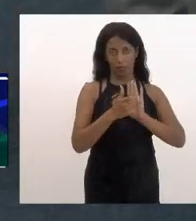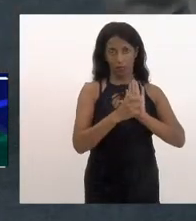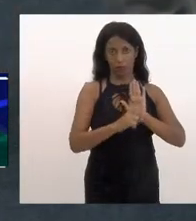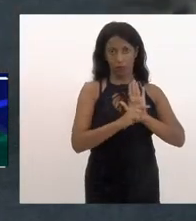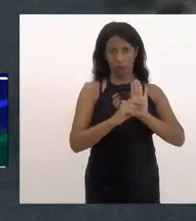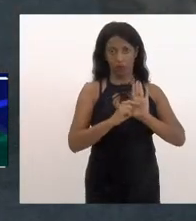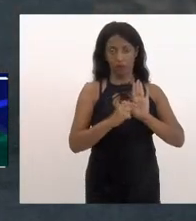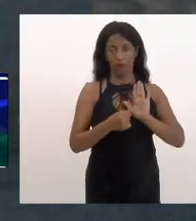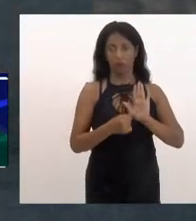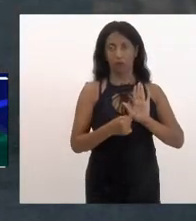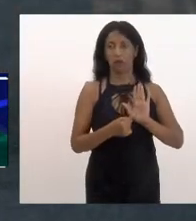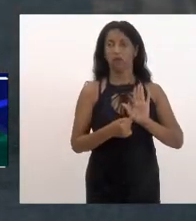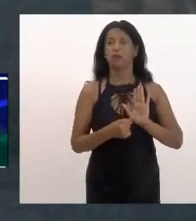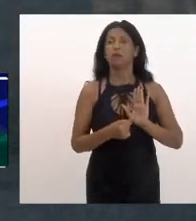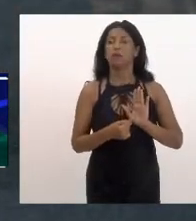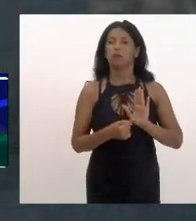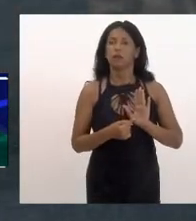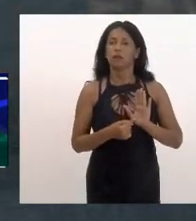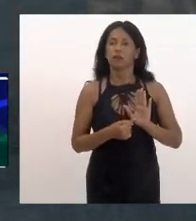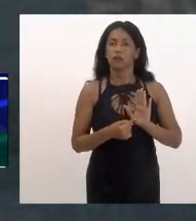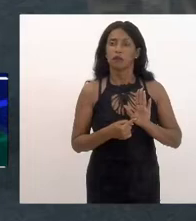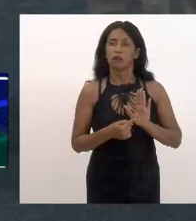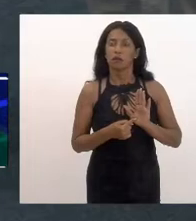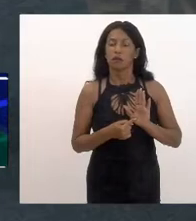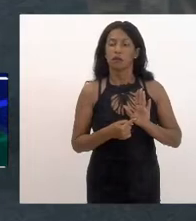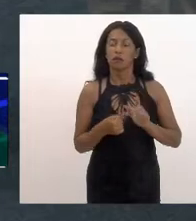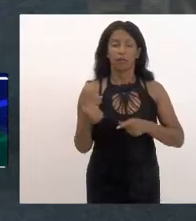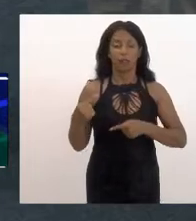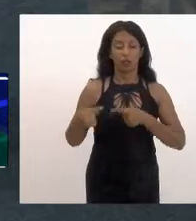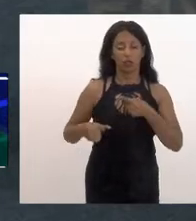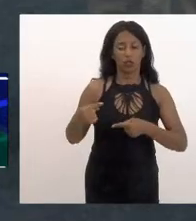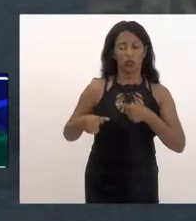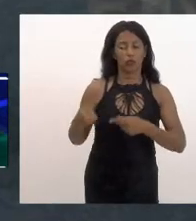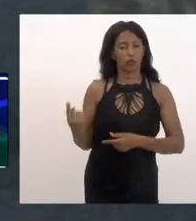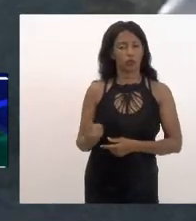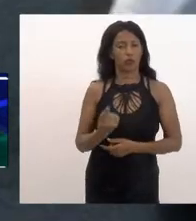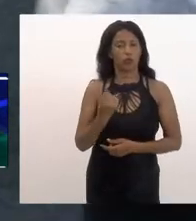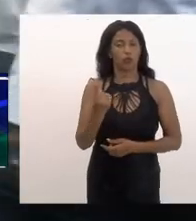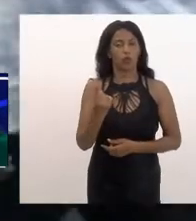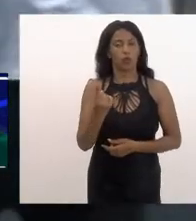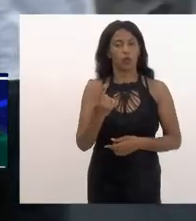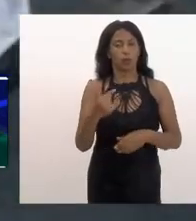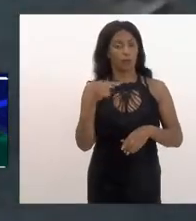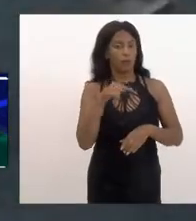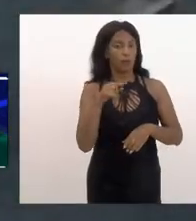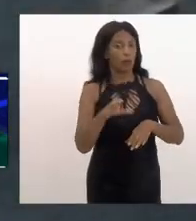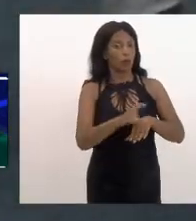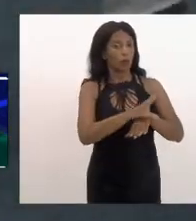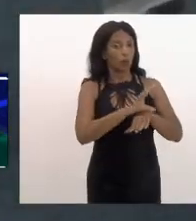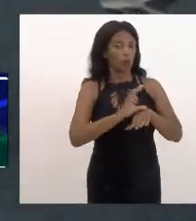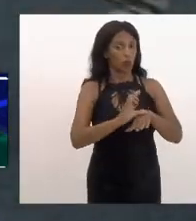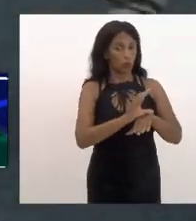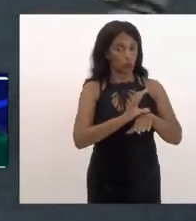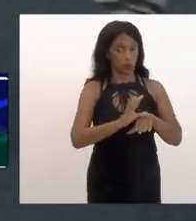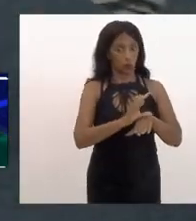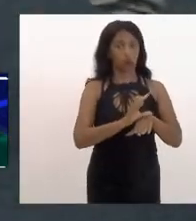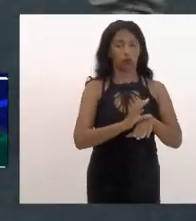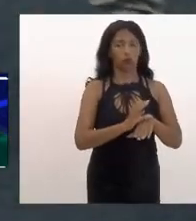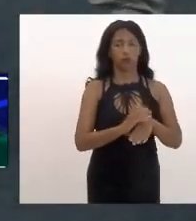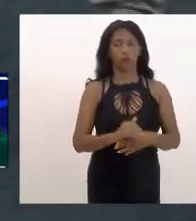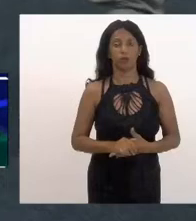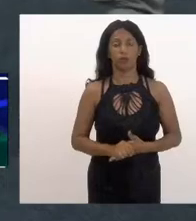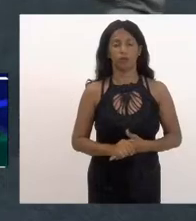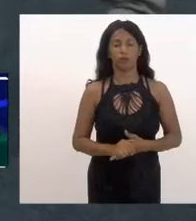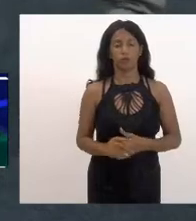parecer, ele está em discussão única, é pela constitucionalidade